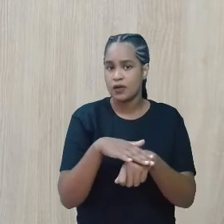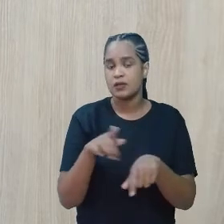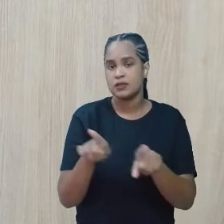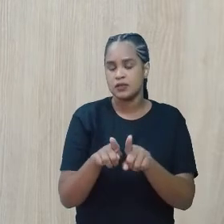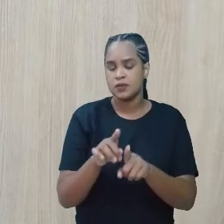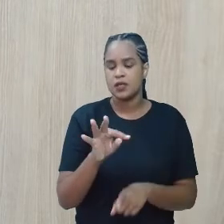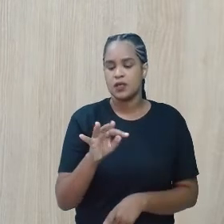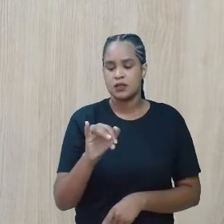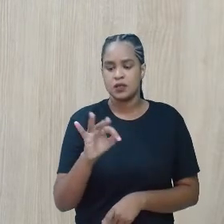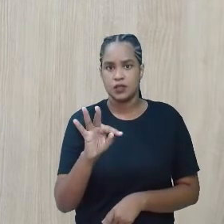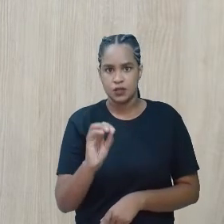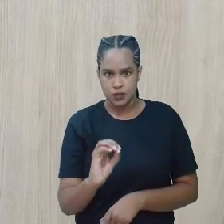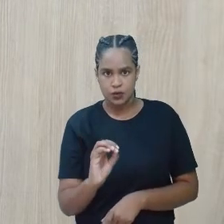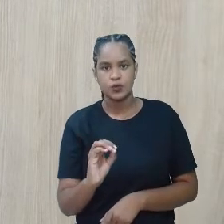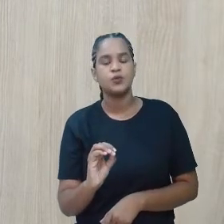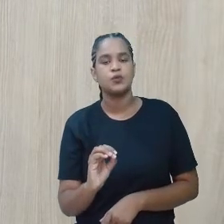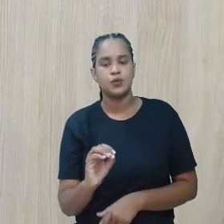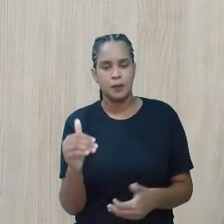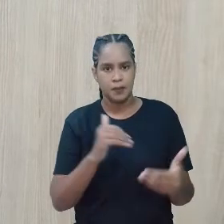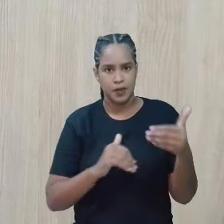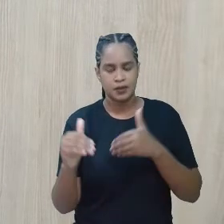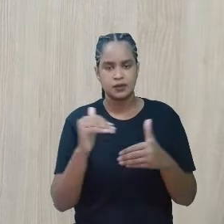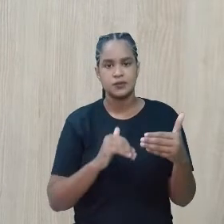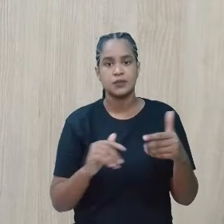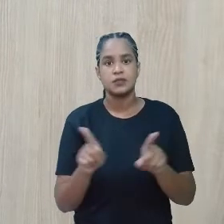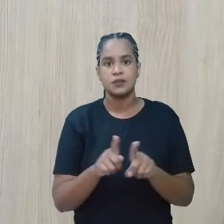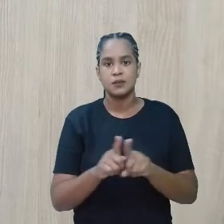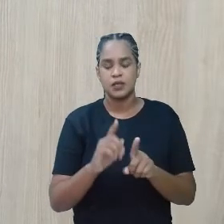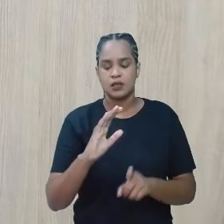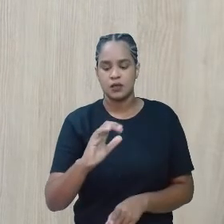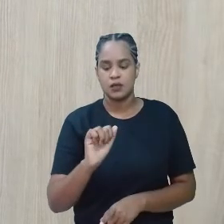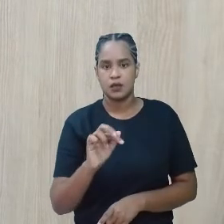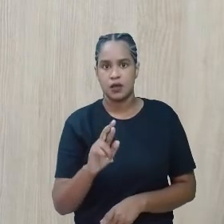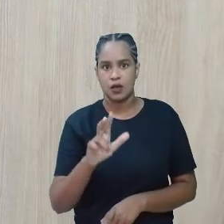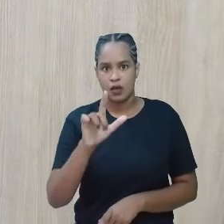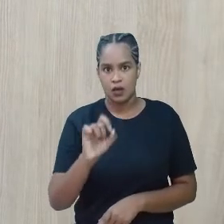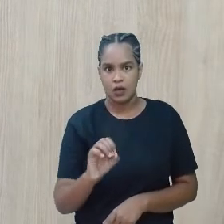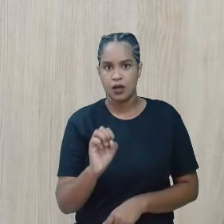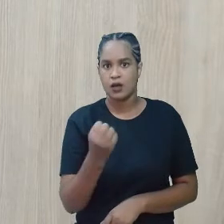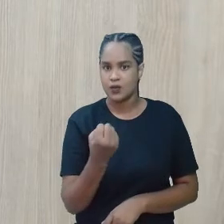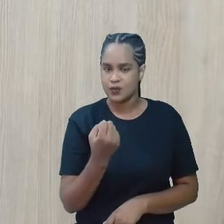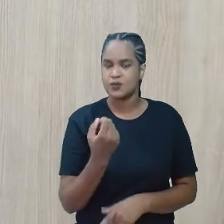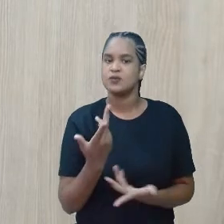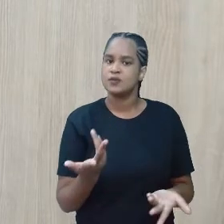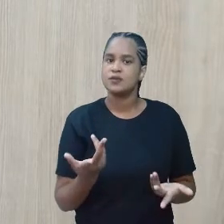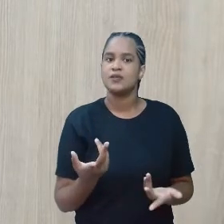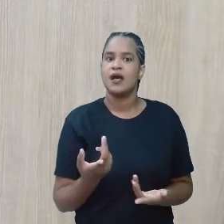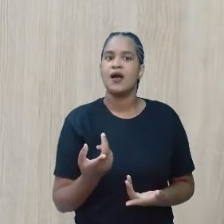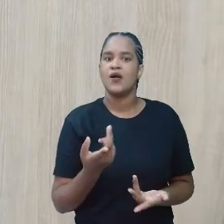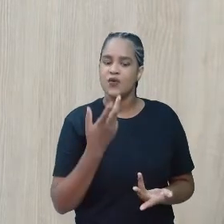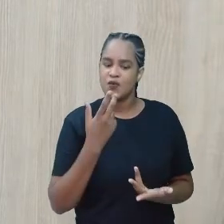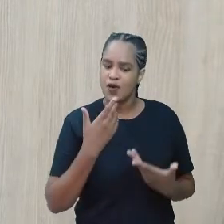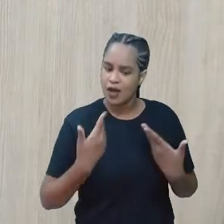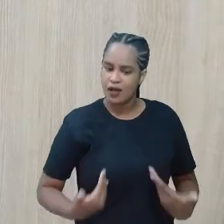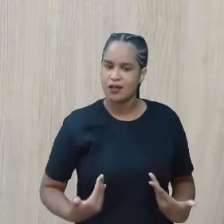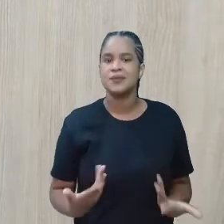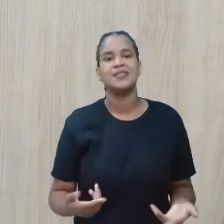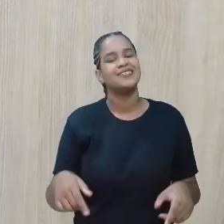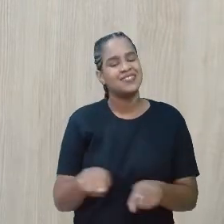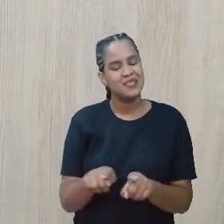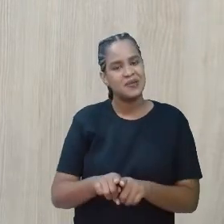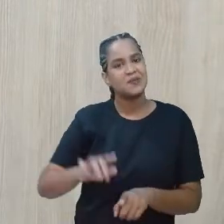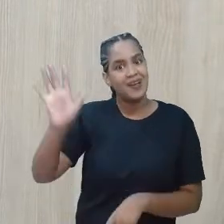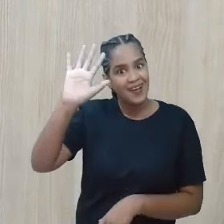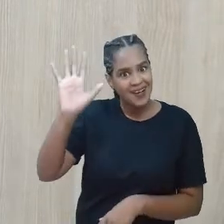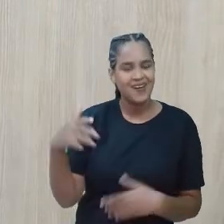o Luciano aqui presente. E o Carlos aqui no finalzinho, fala de mim, falei, Luan. Luan, ele tá